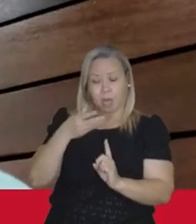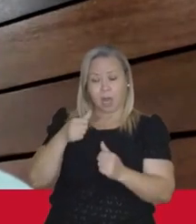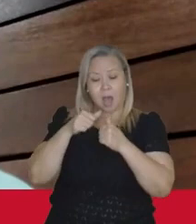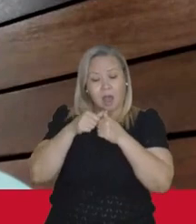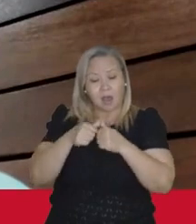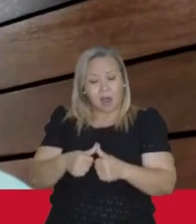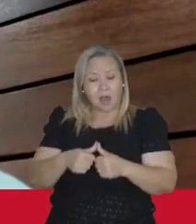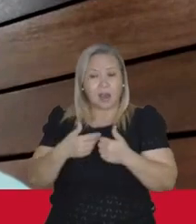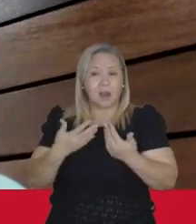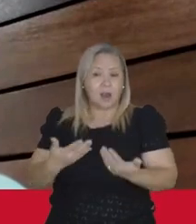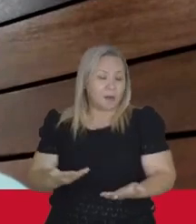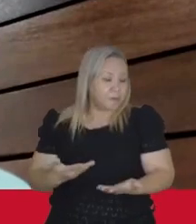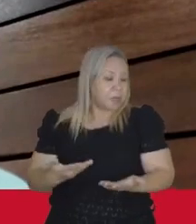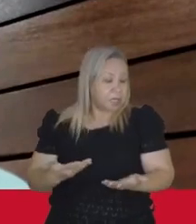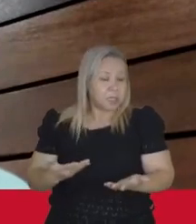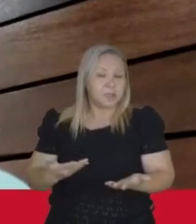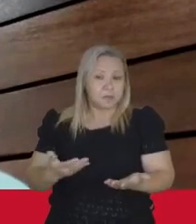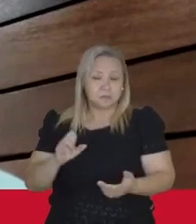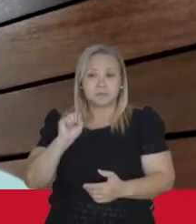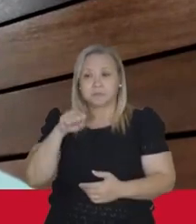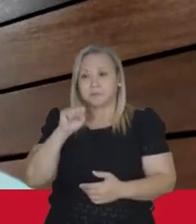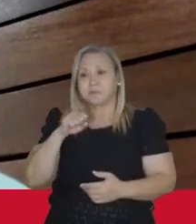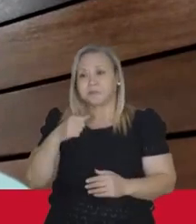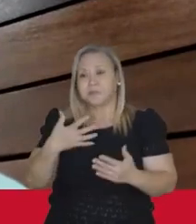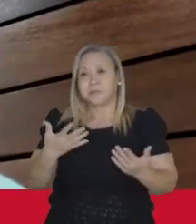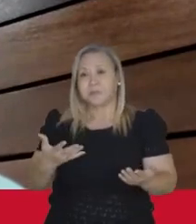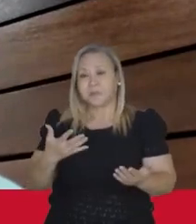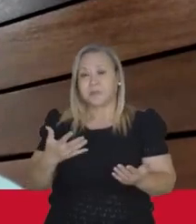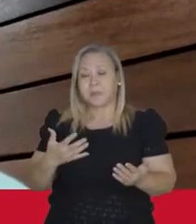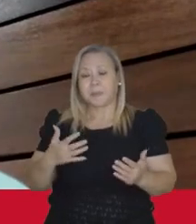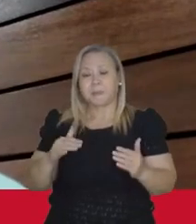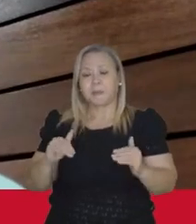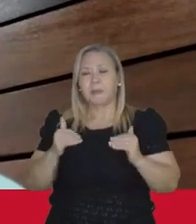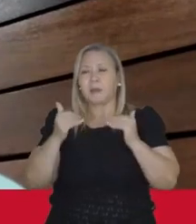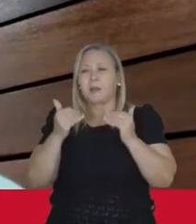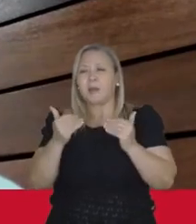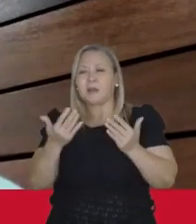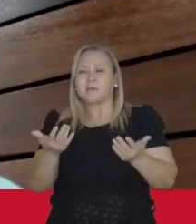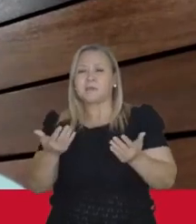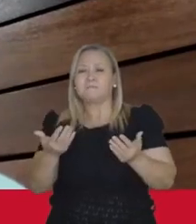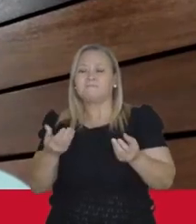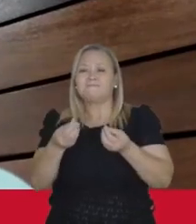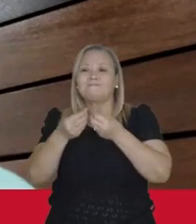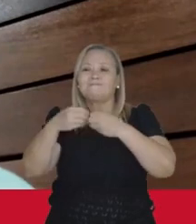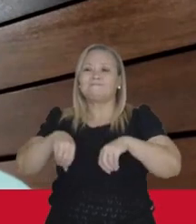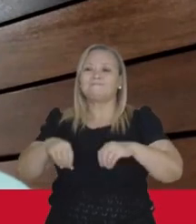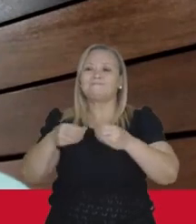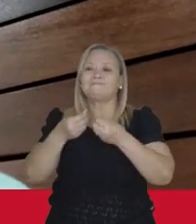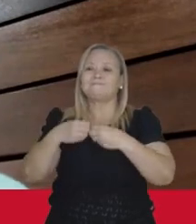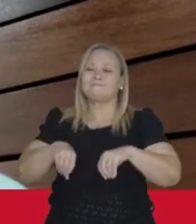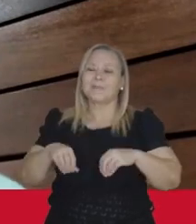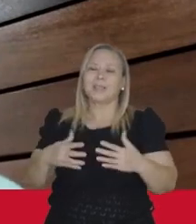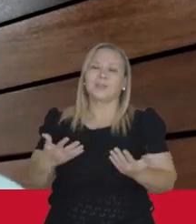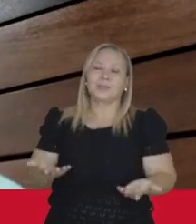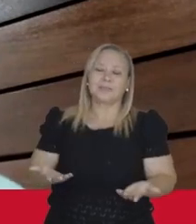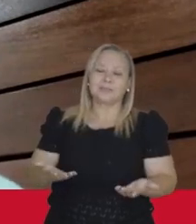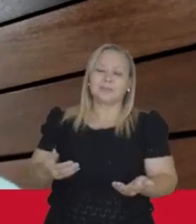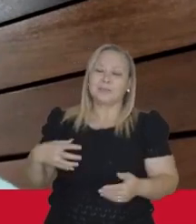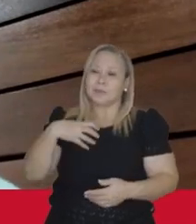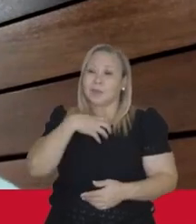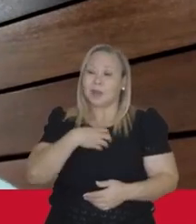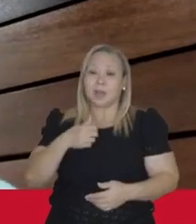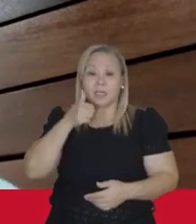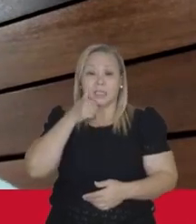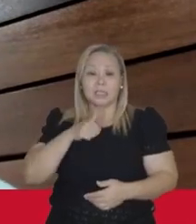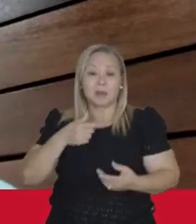fica automaticamente com uma sobreposição de desvantagens. Essa é a situação da